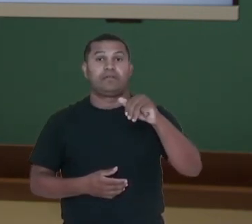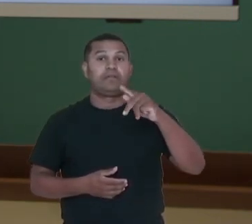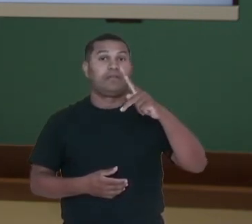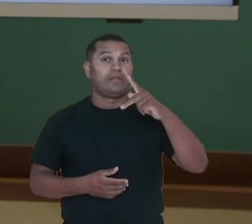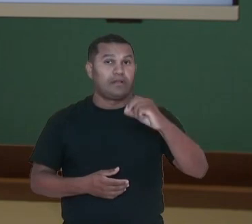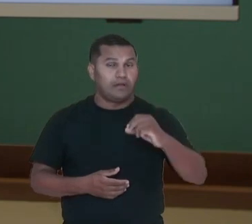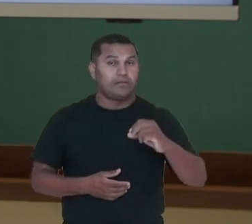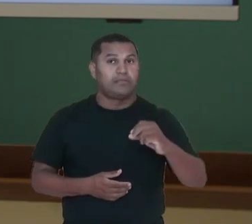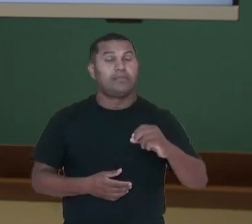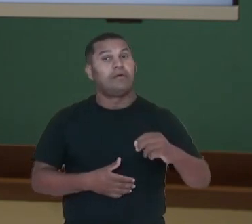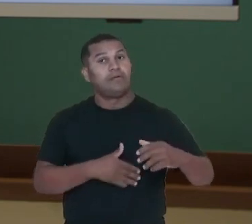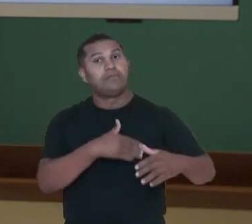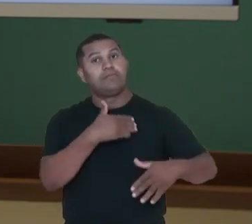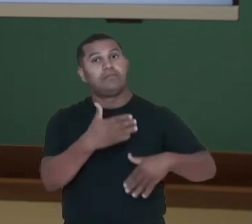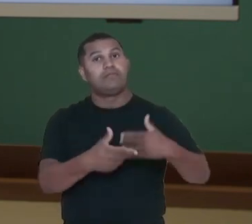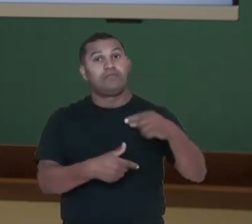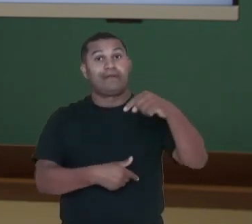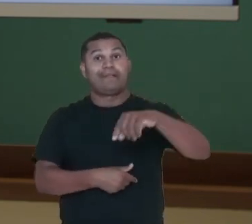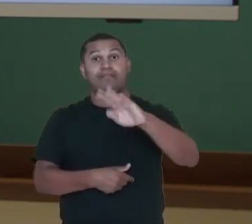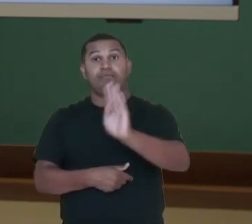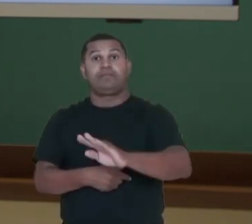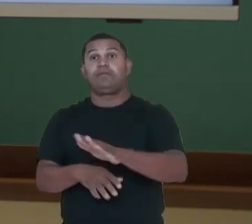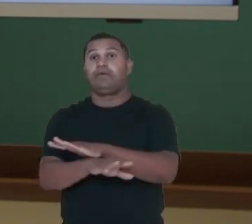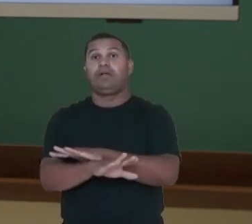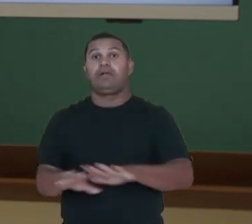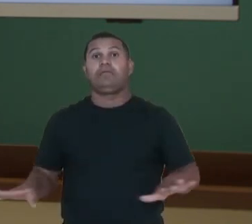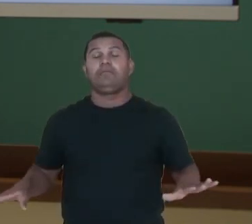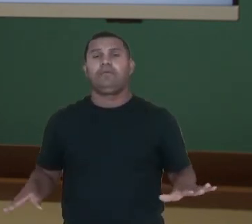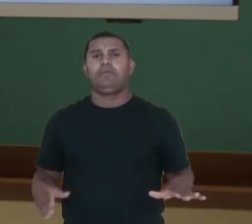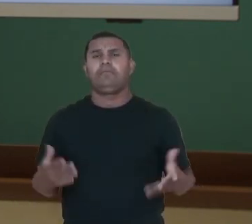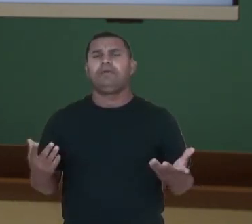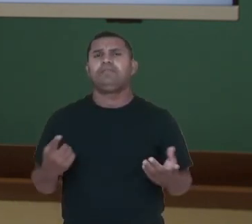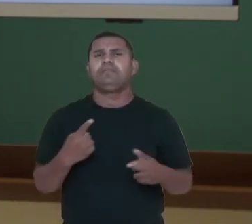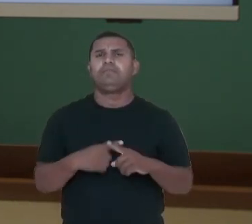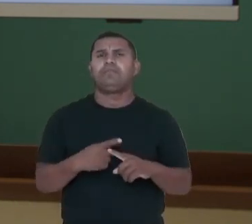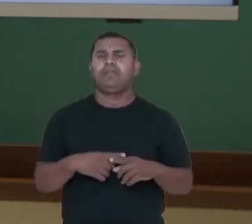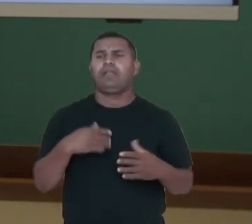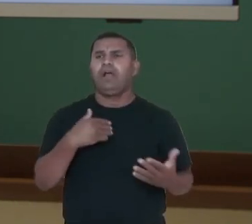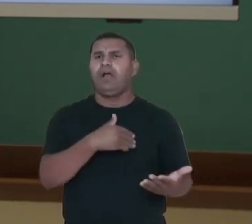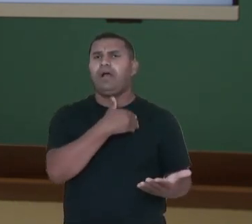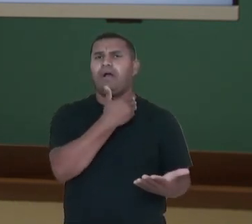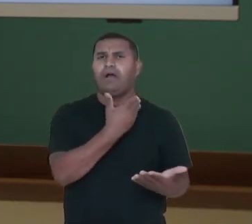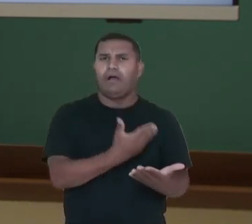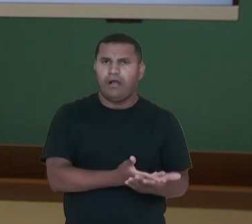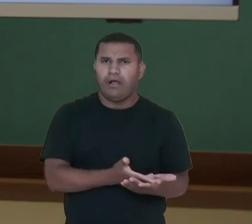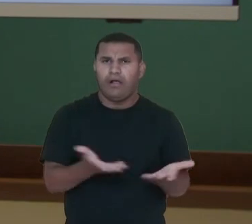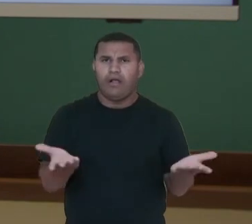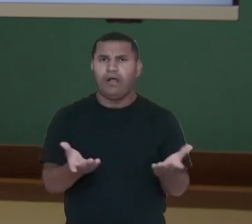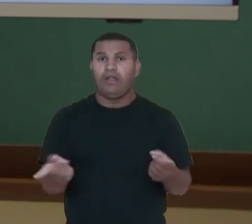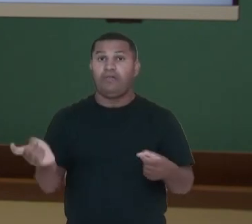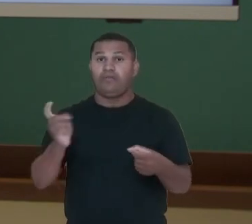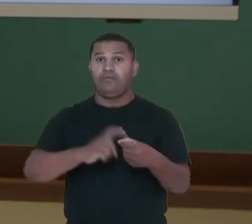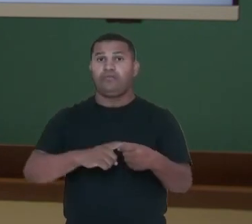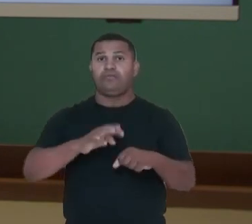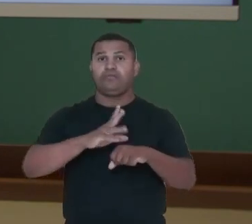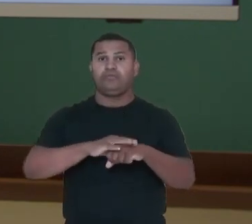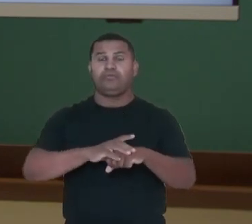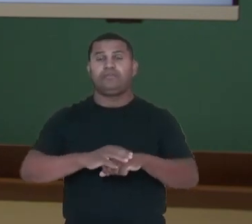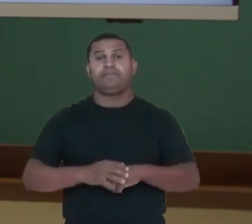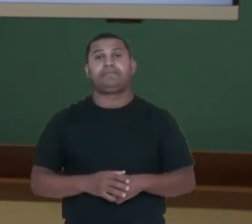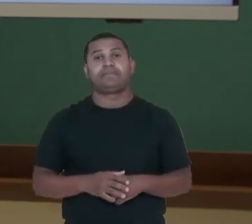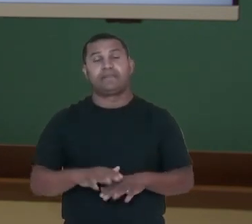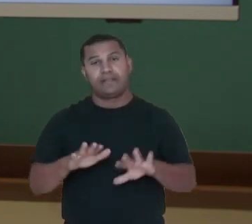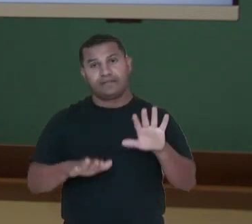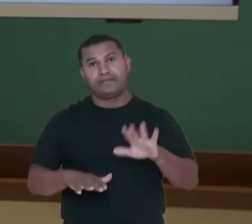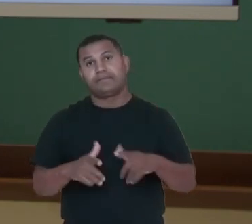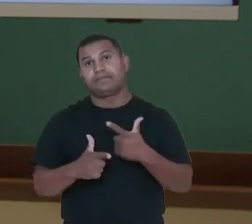de casos de sarampo, de novo no Brasil. Por que isso pode ter acontecido? Falta de cobertura vacinal,